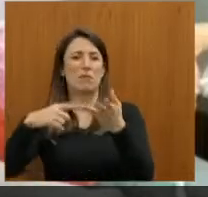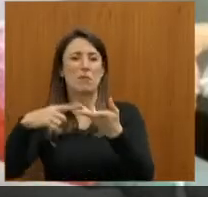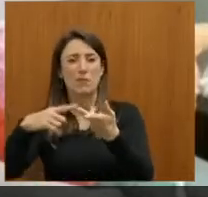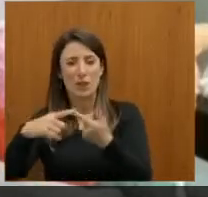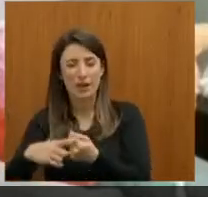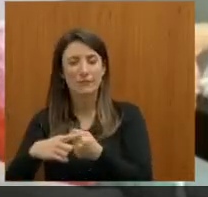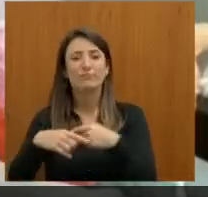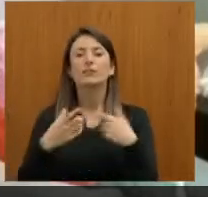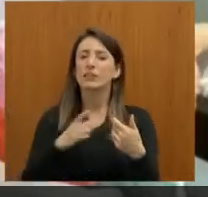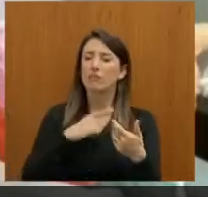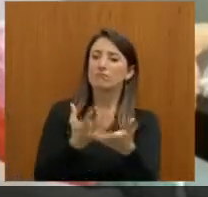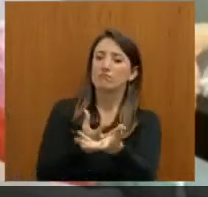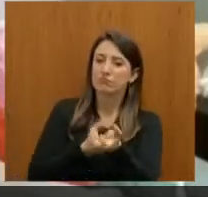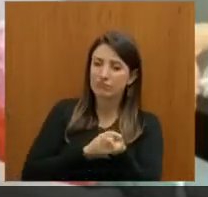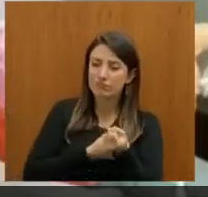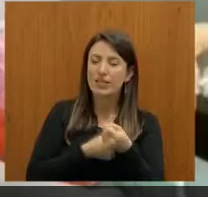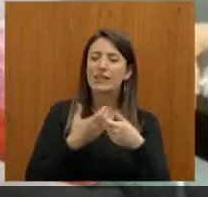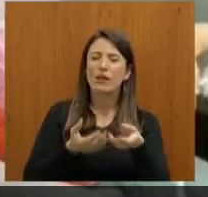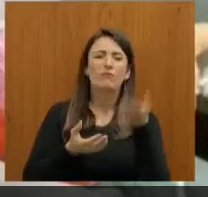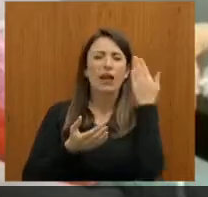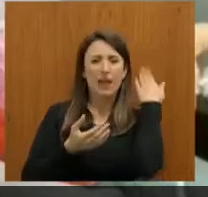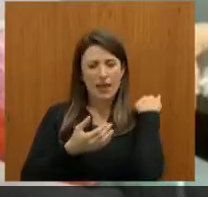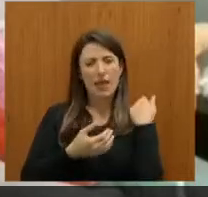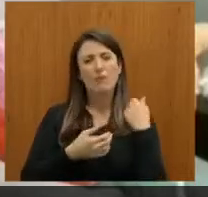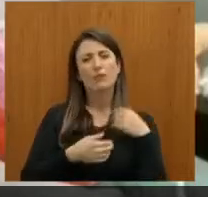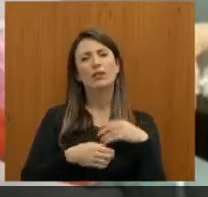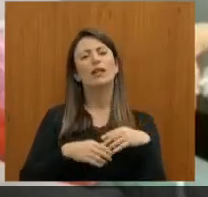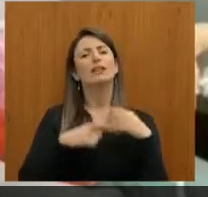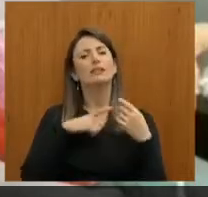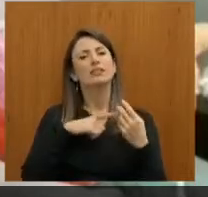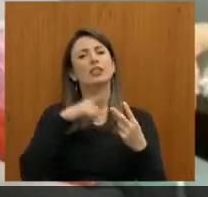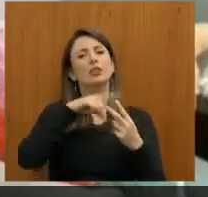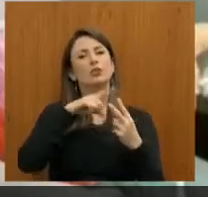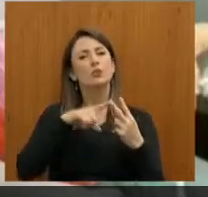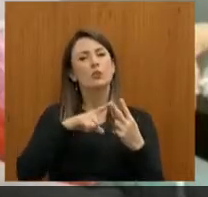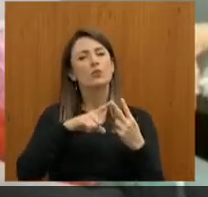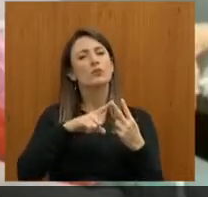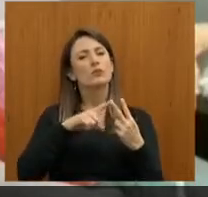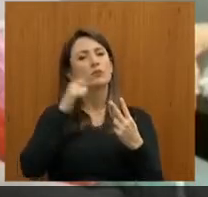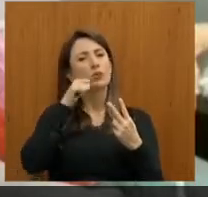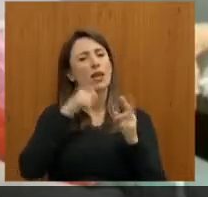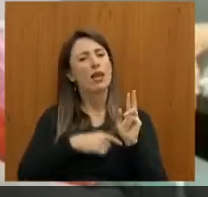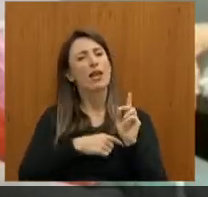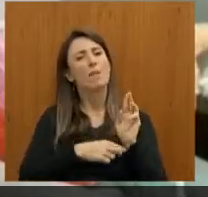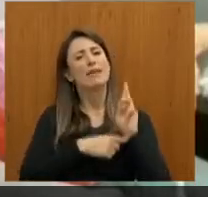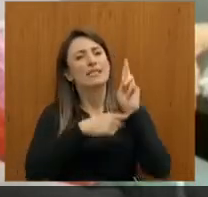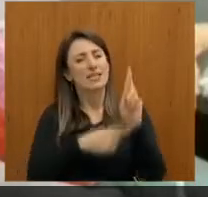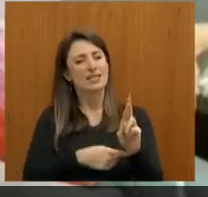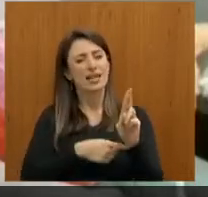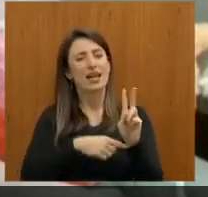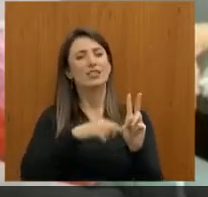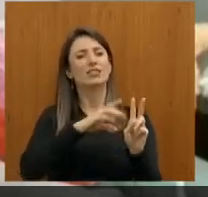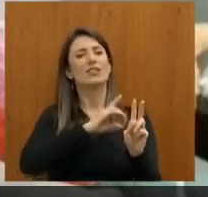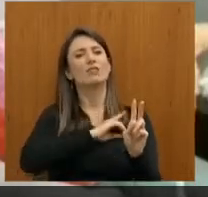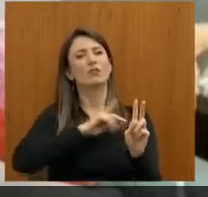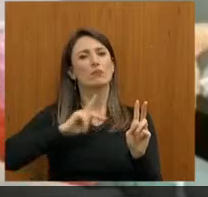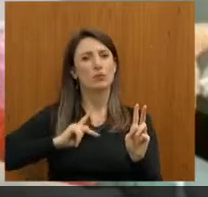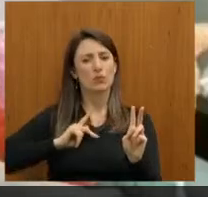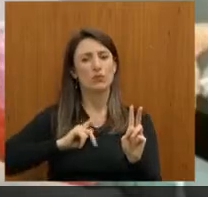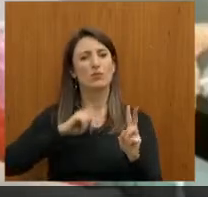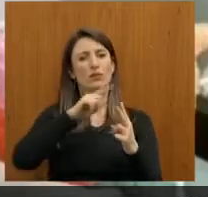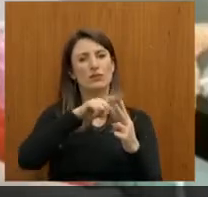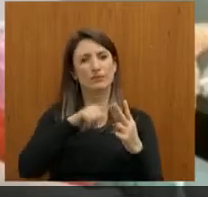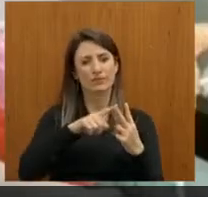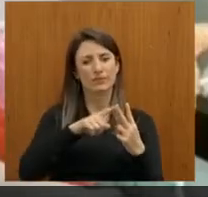época essas representante da Defensoria públicas as duas daquelas que atuavam lá que eram alvelino logo e a